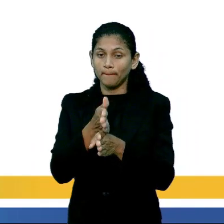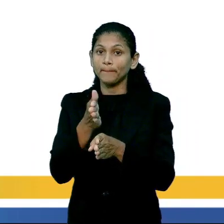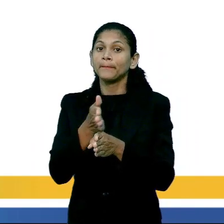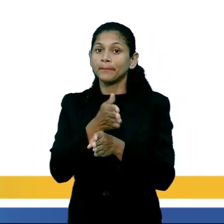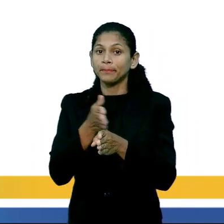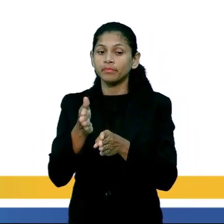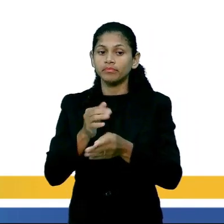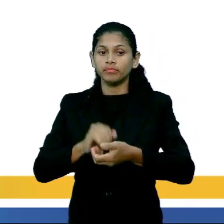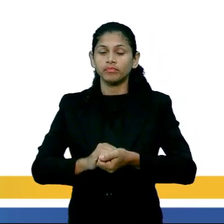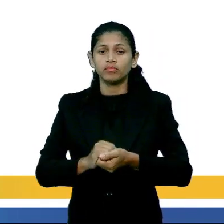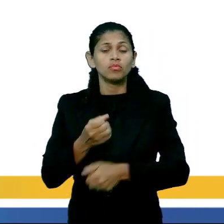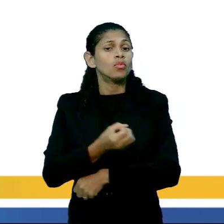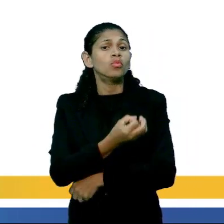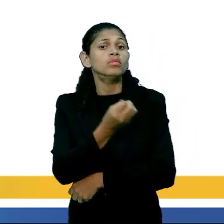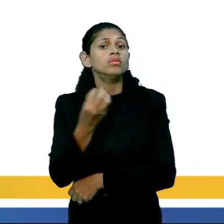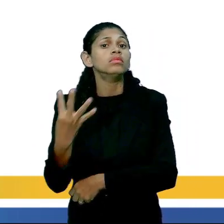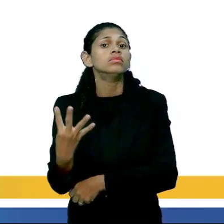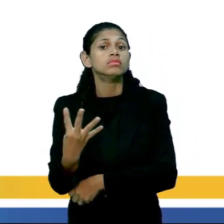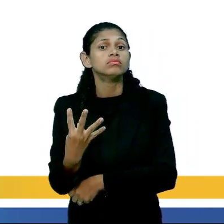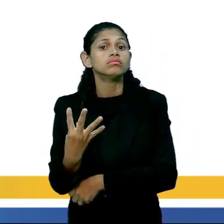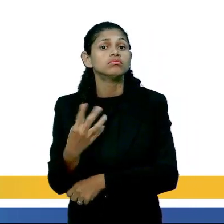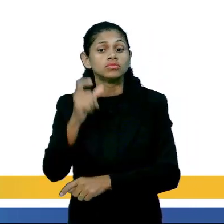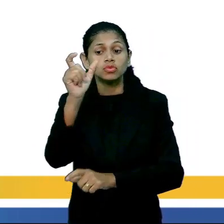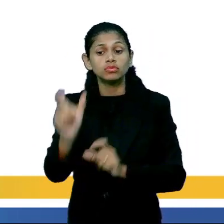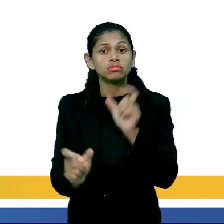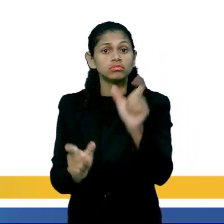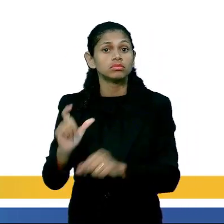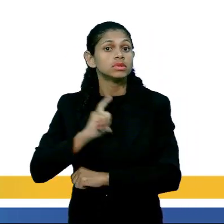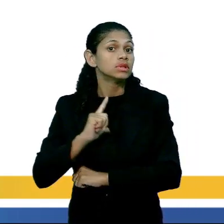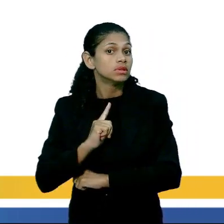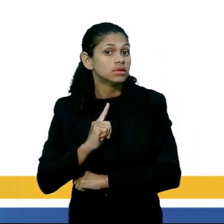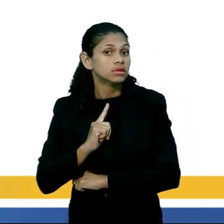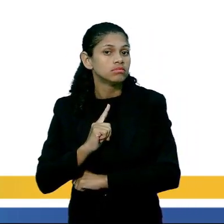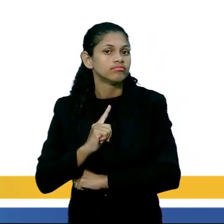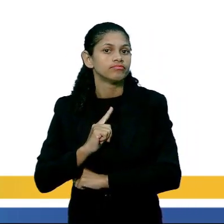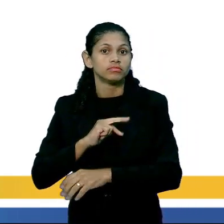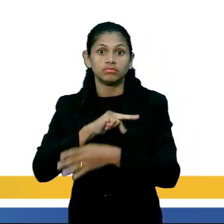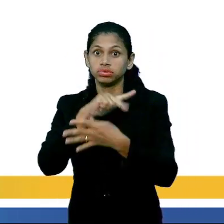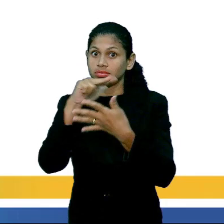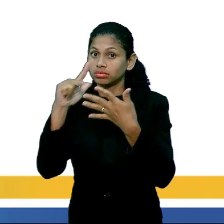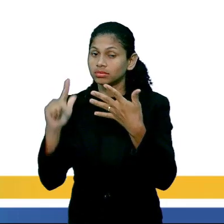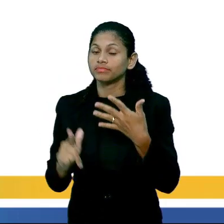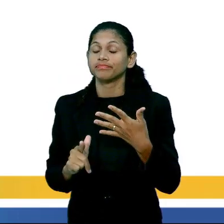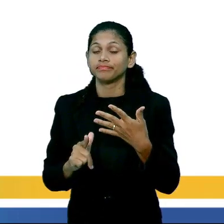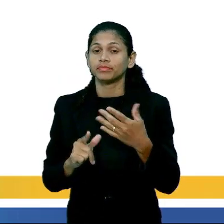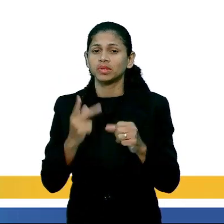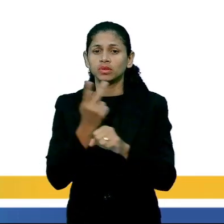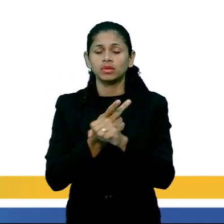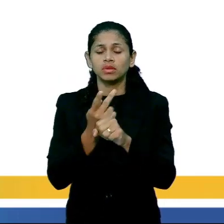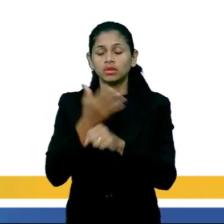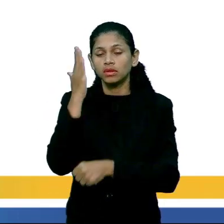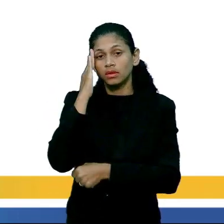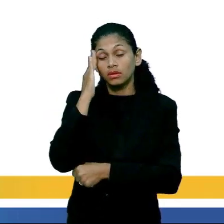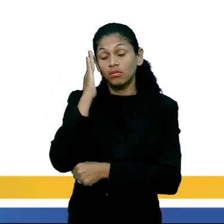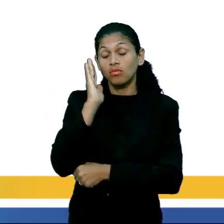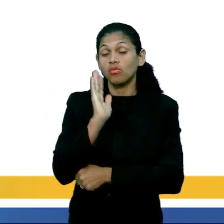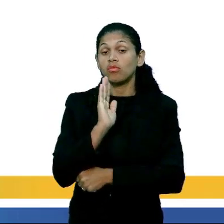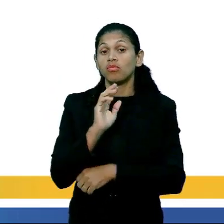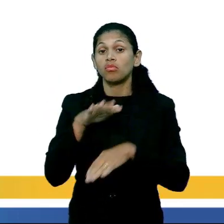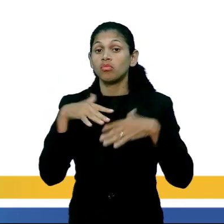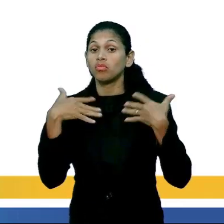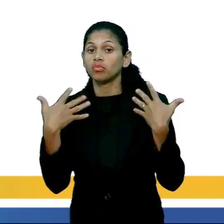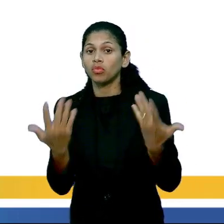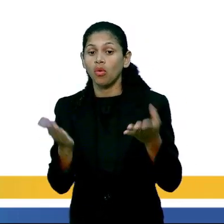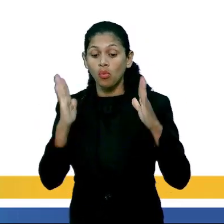quantos jogador nós temos ali nós temos um bocado né procuramos saber quais os dois centrais